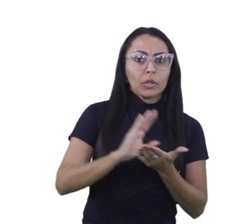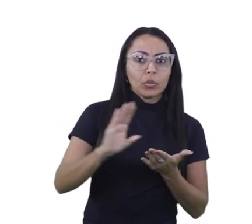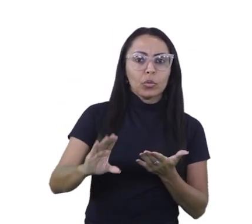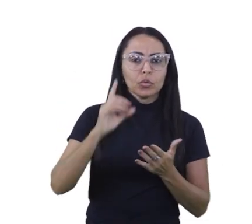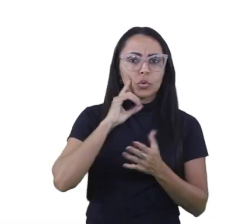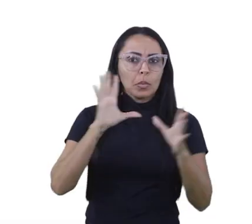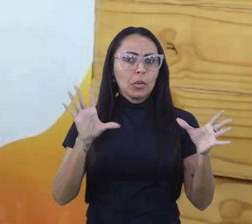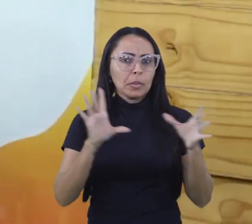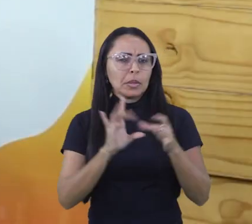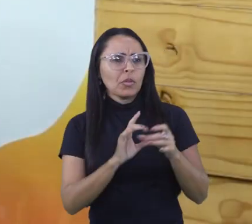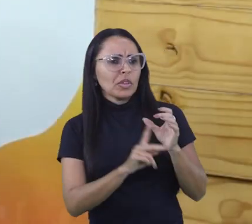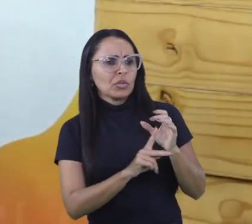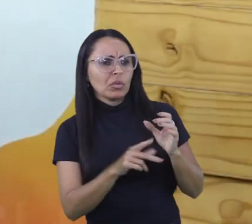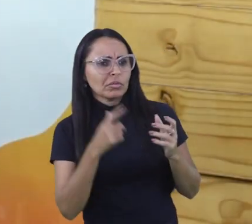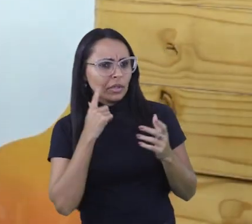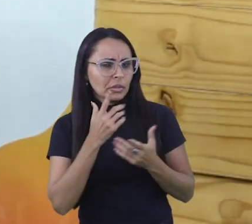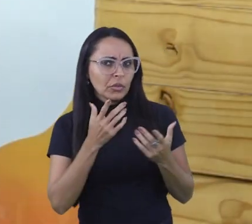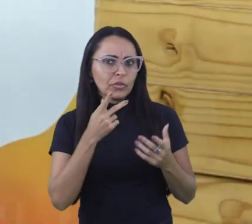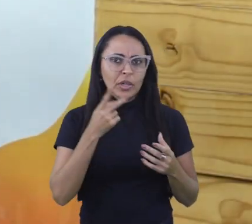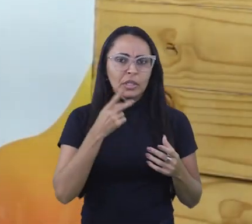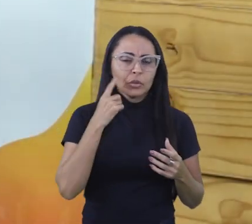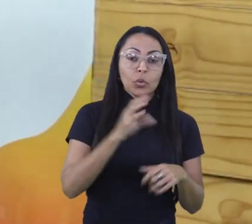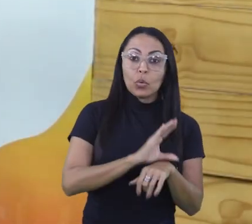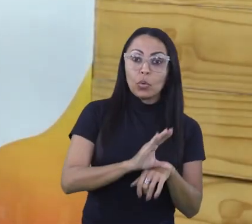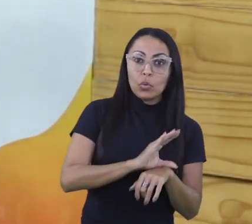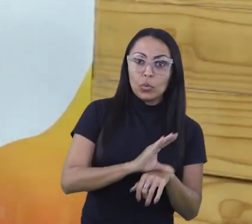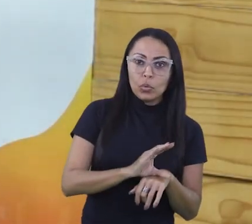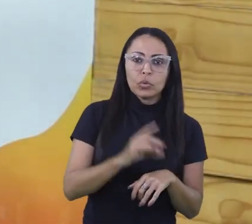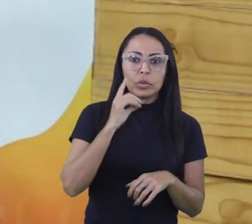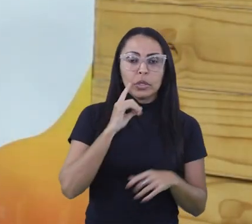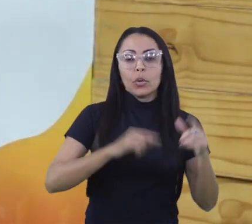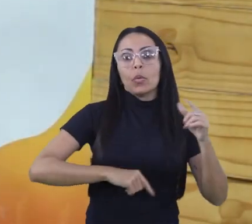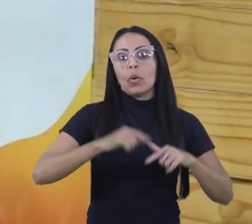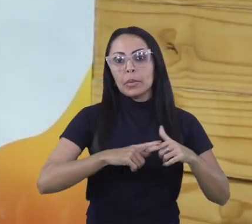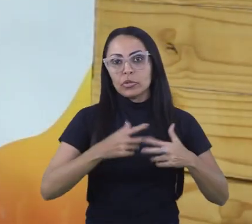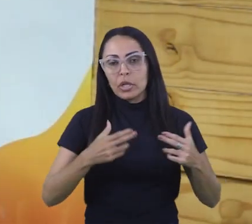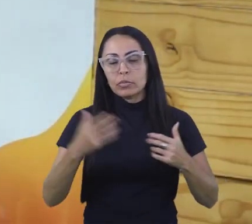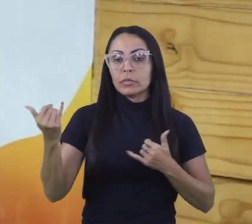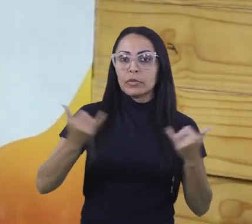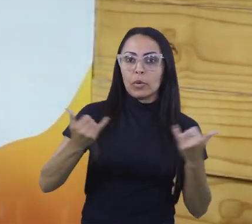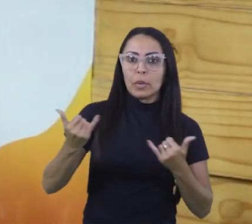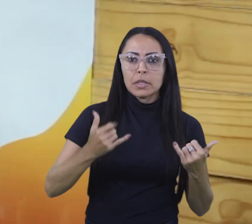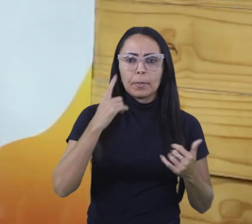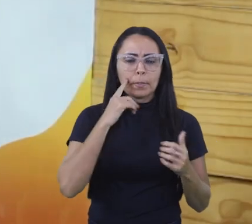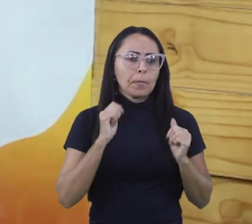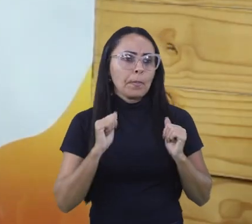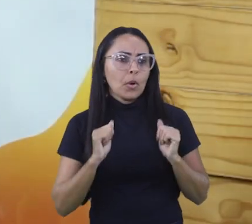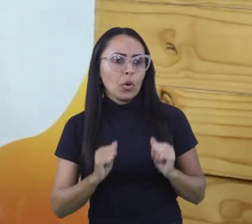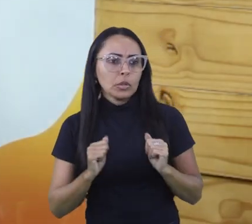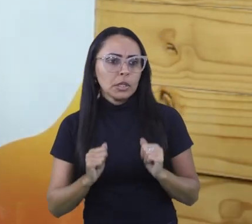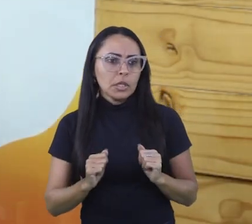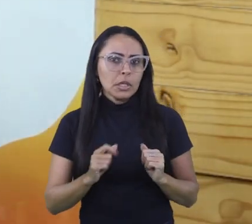um código, professora. Gente, quando a gente está falando de recurso, a gente está falando do objeto em si de informação. Pode ser